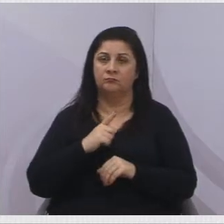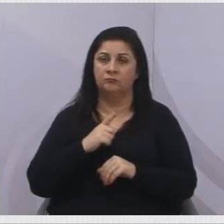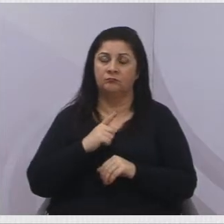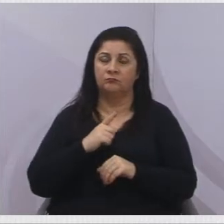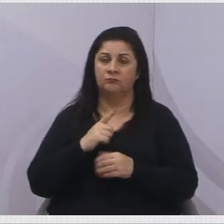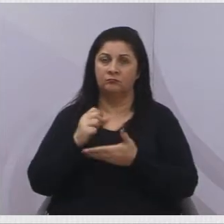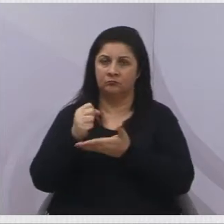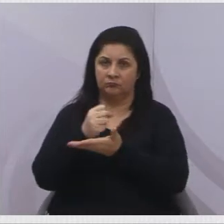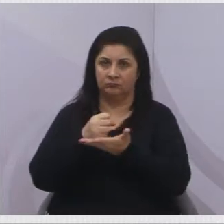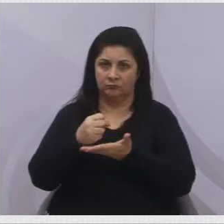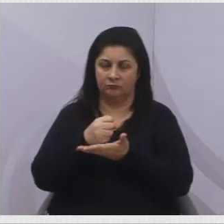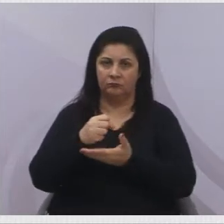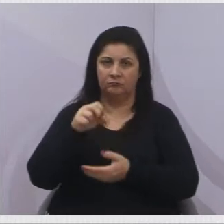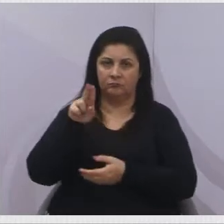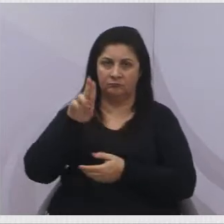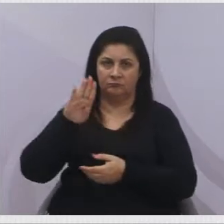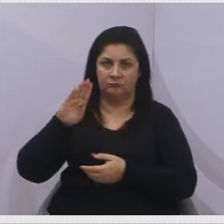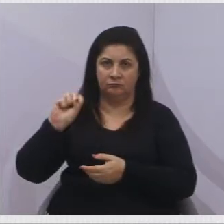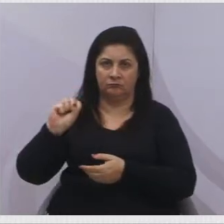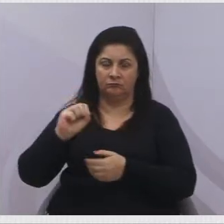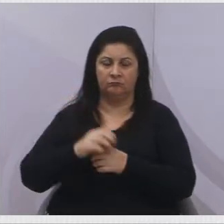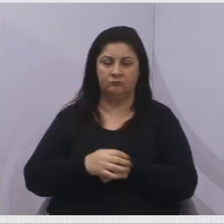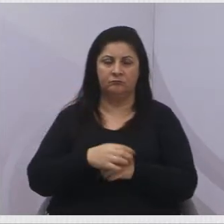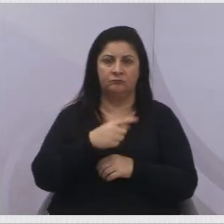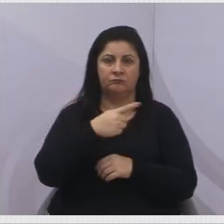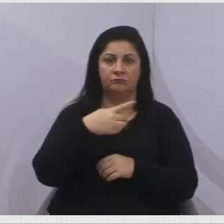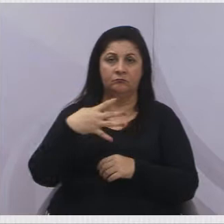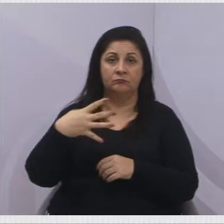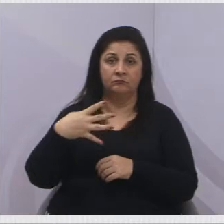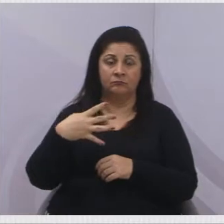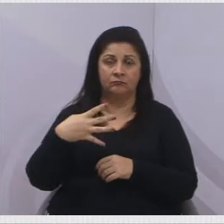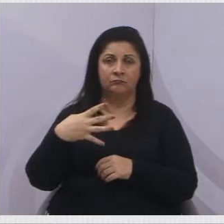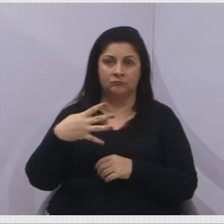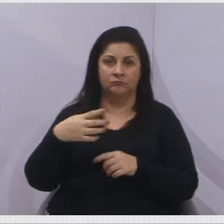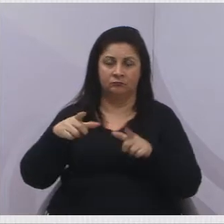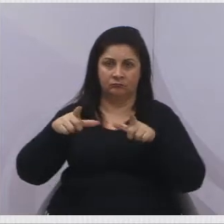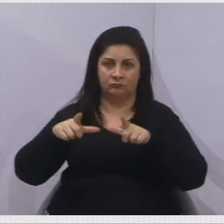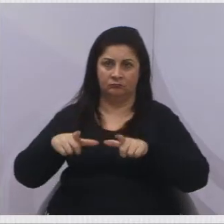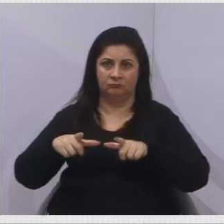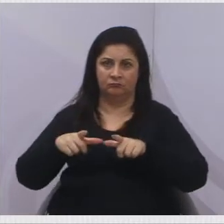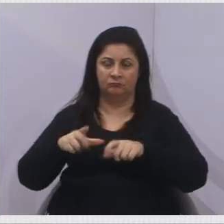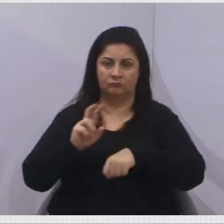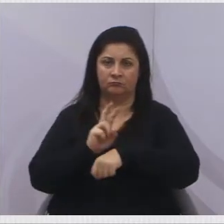básica 14 unidades com estratégia de saúde da família,